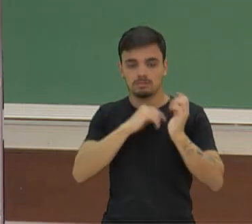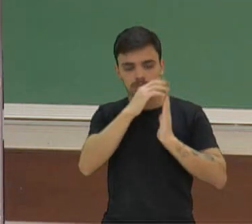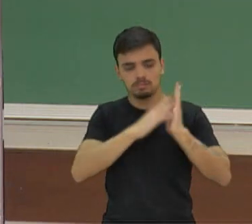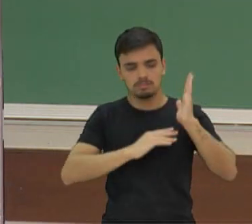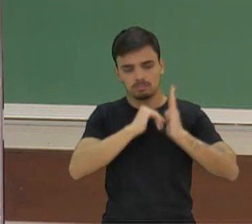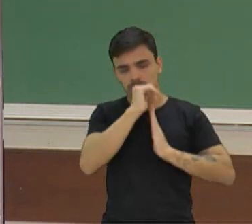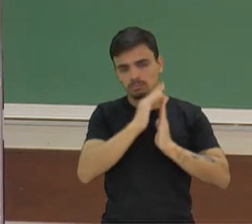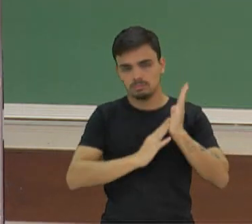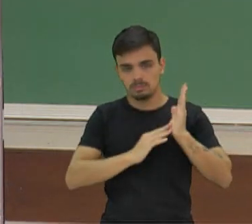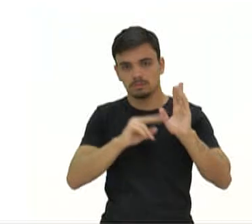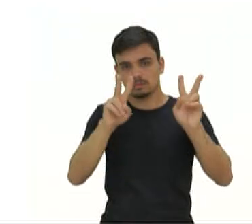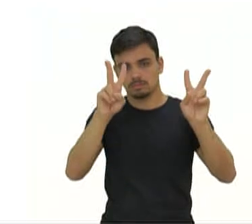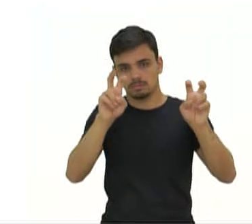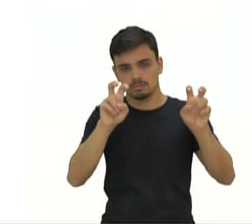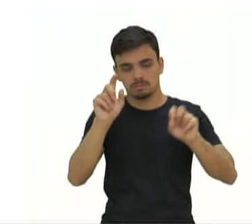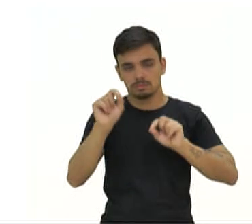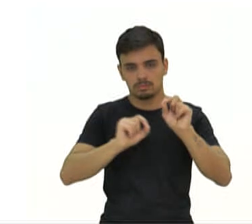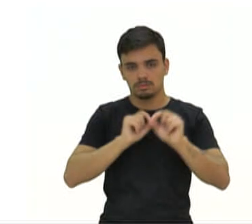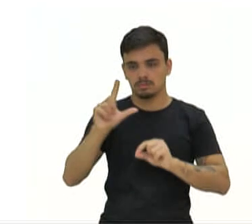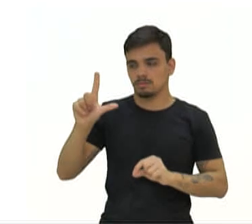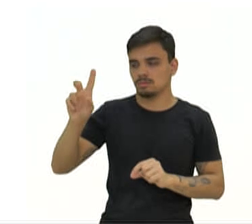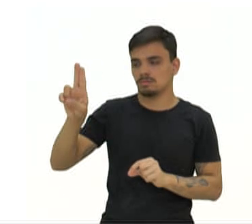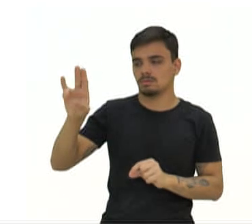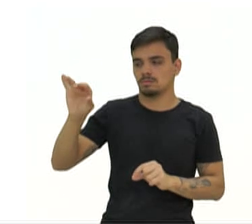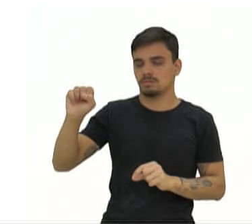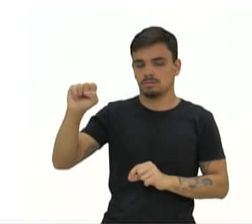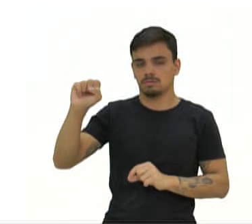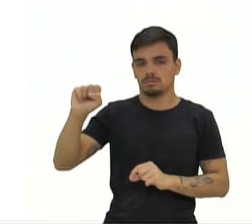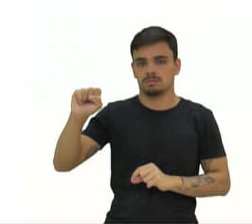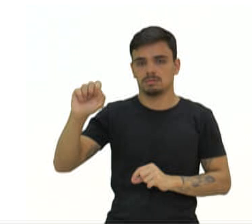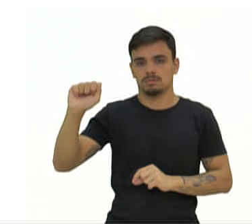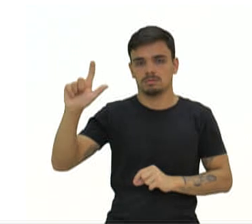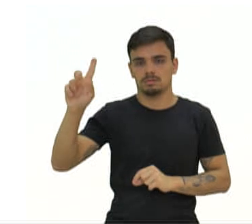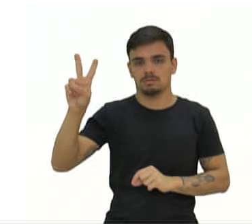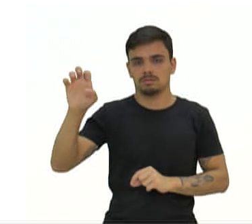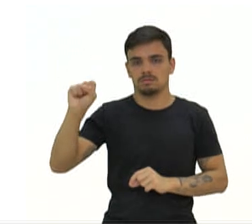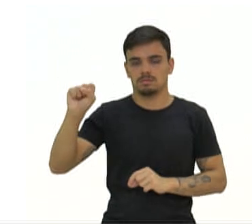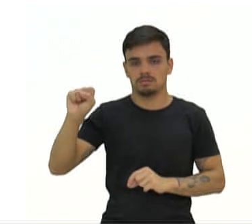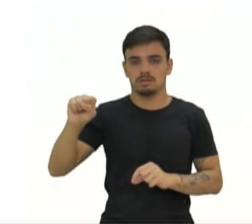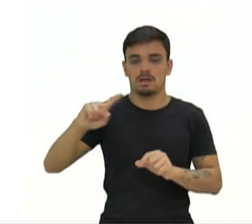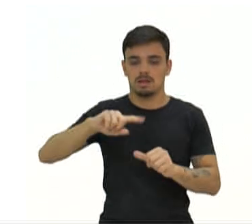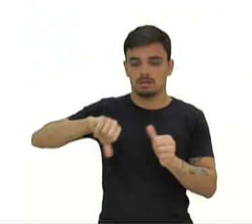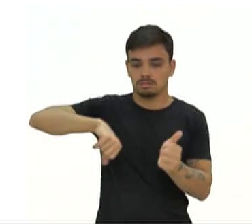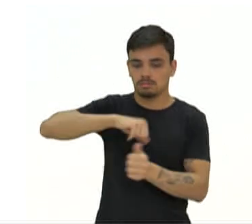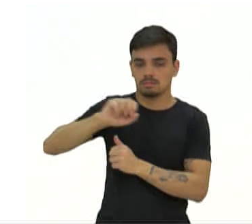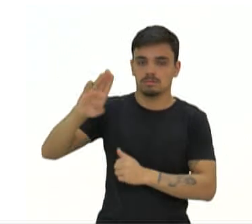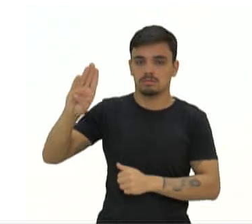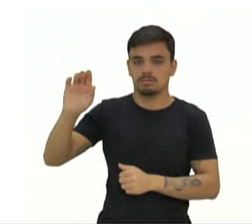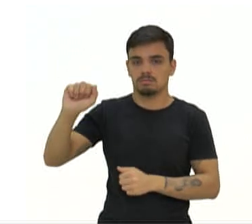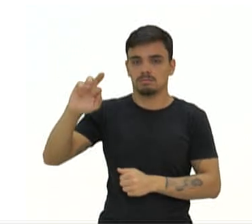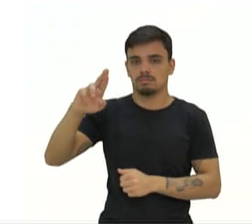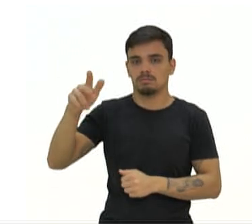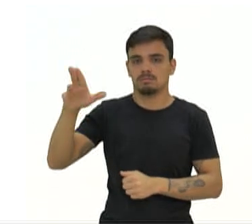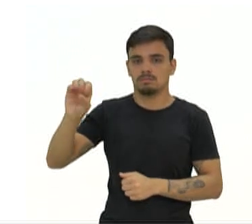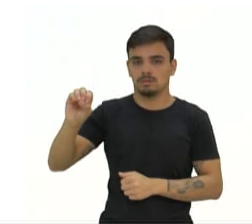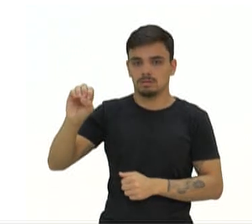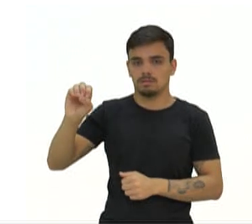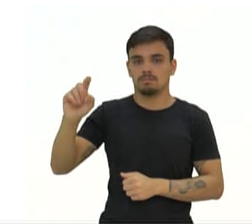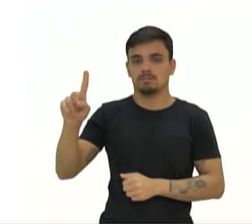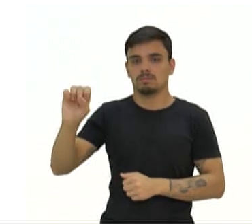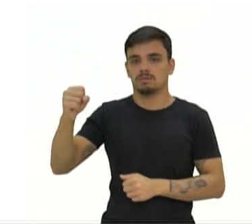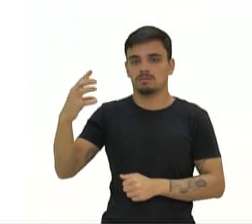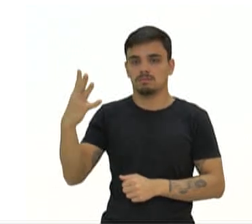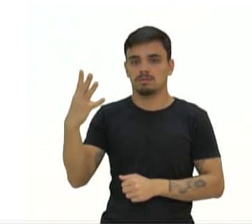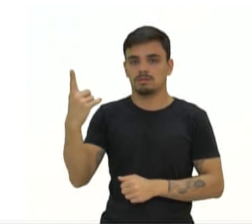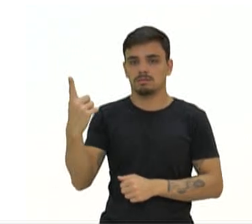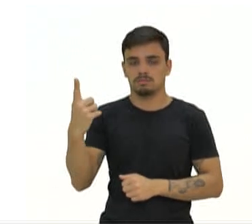pintura do Luiz Alves de Lima e Silva, condecorado Barão de Caxias em 1841 pelo imperador